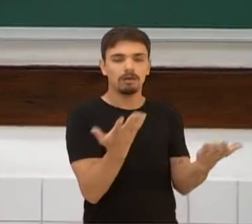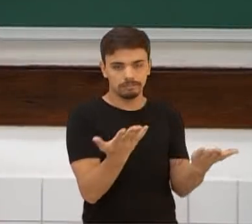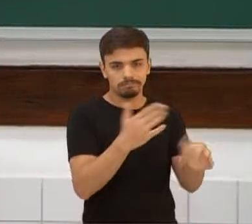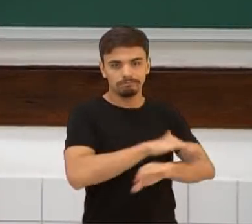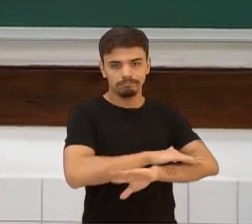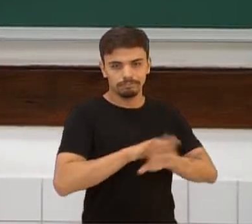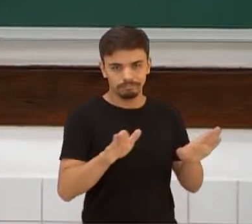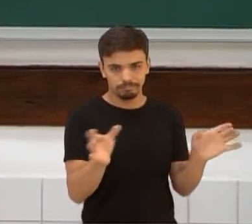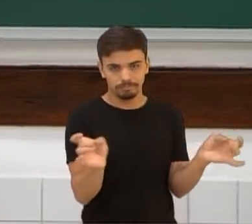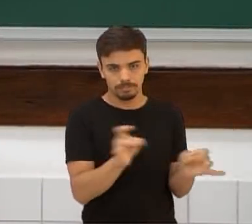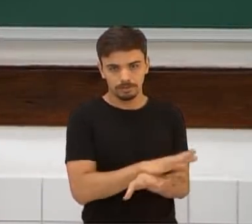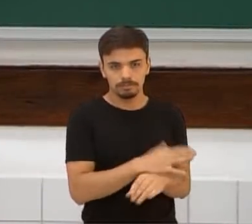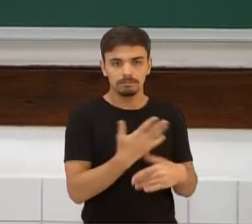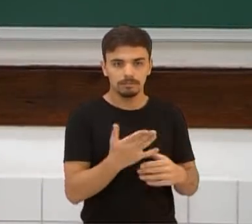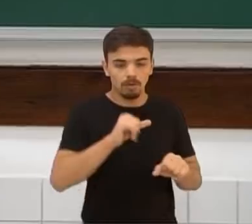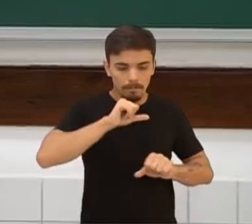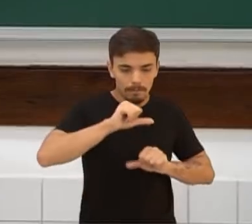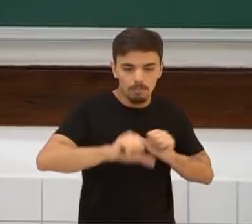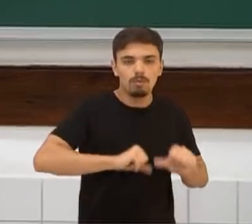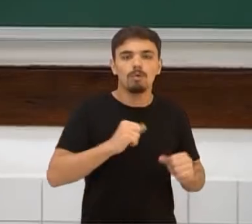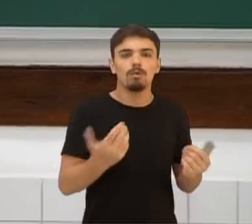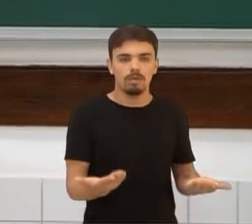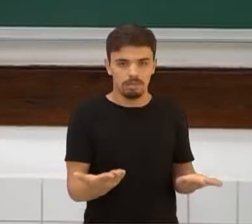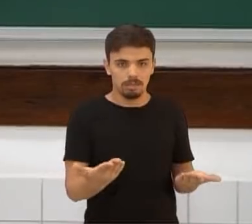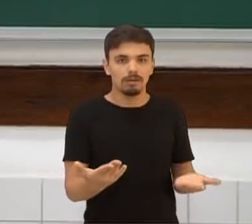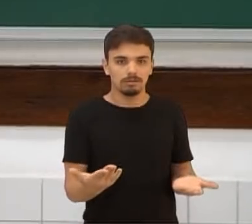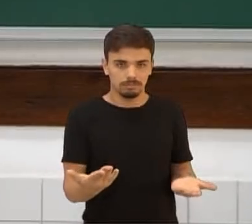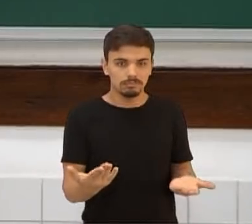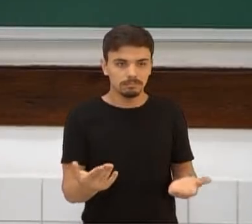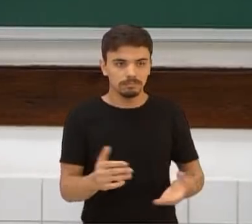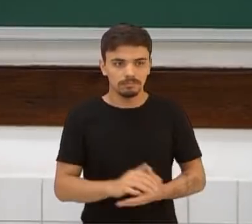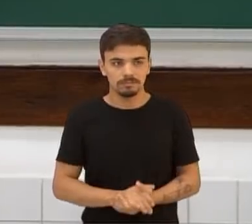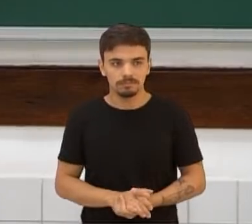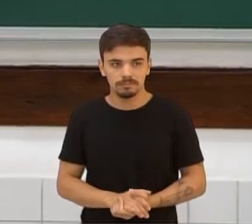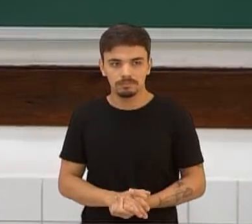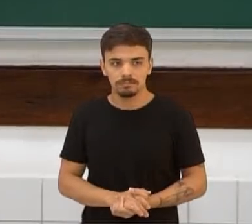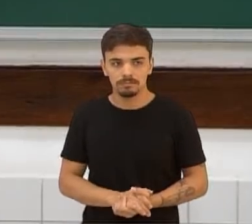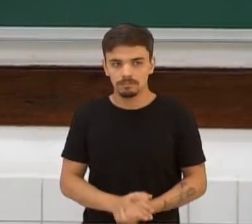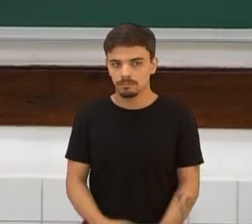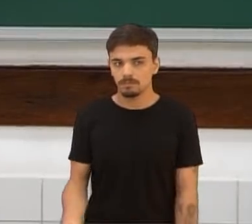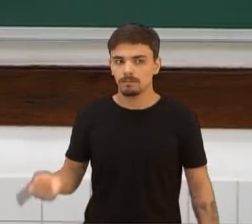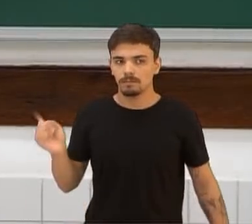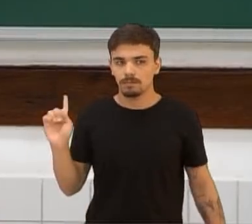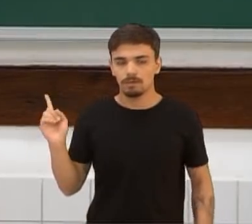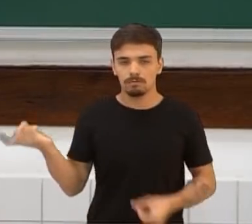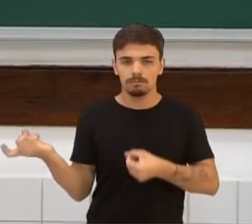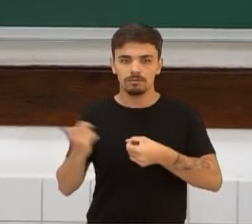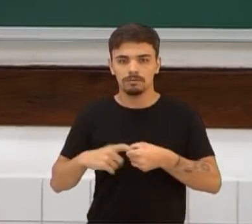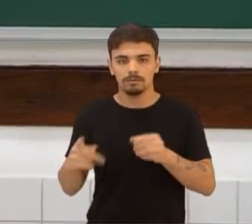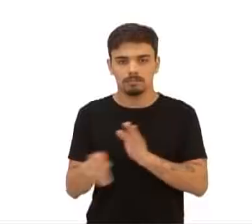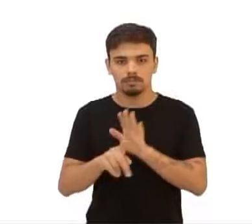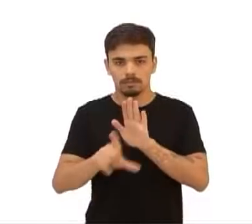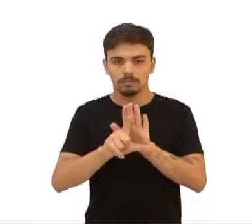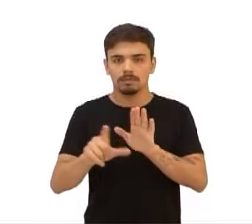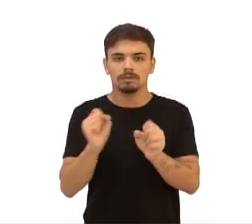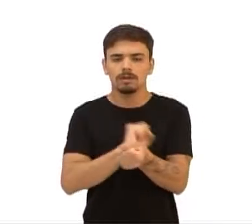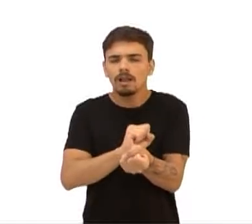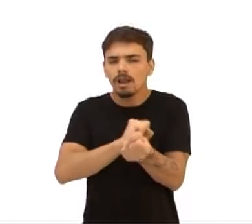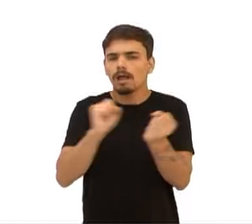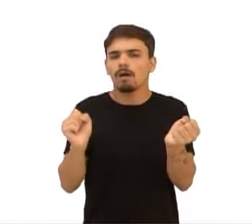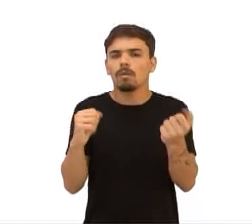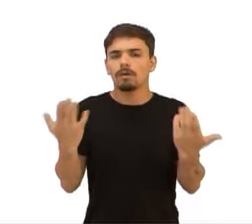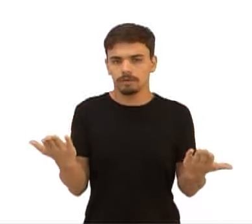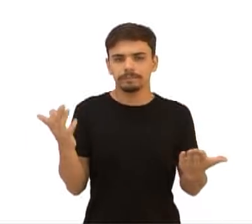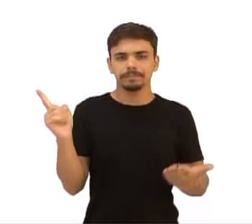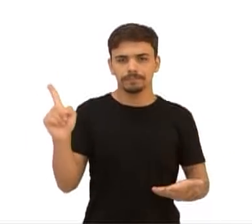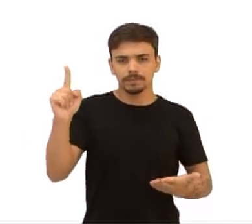uma ruptura, elas vão se modificar, elas vão se transformar. Voltamos ao nosso exemplo da Lei Áurea. Se a Lei Áurea,